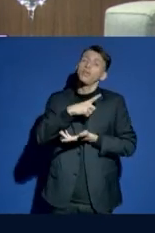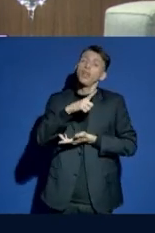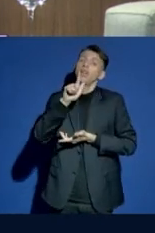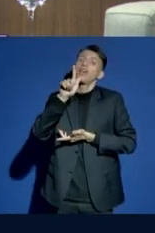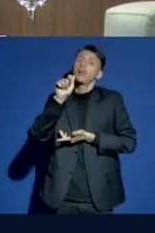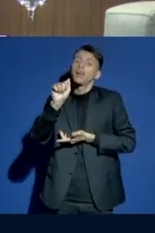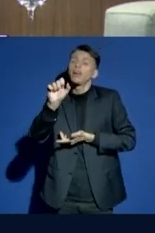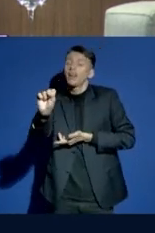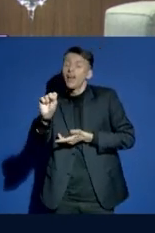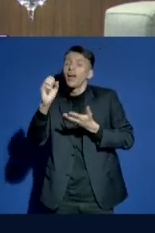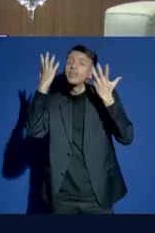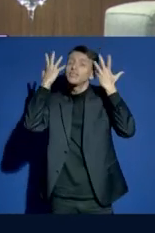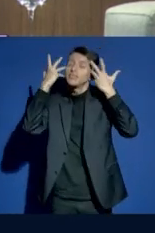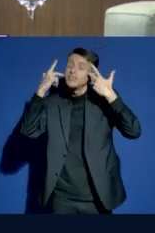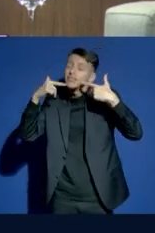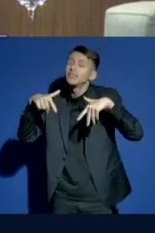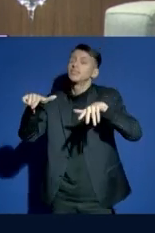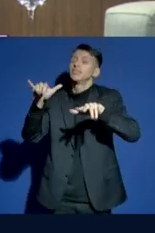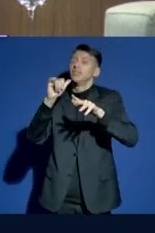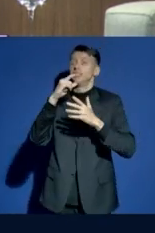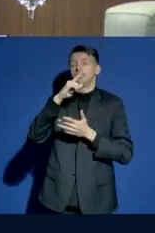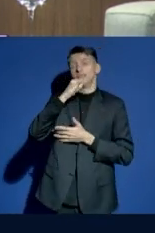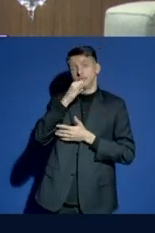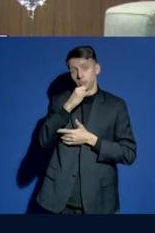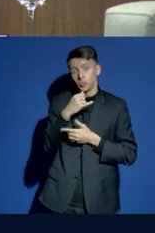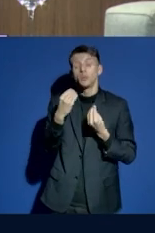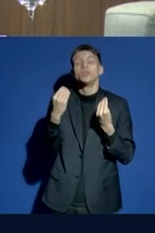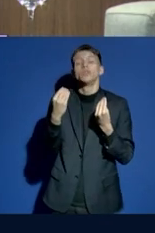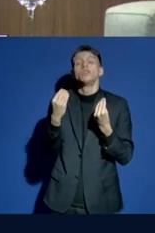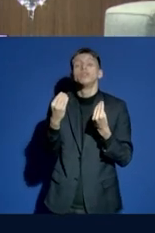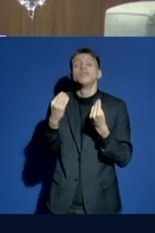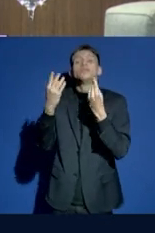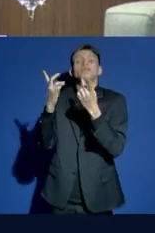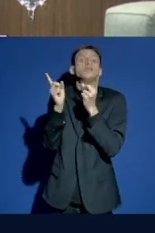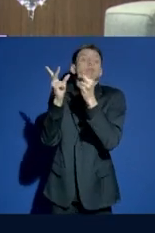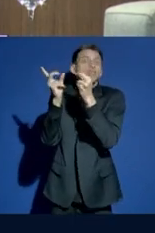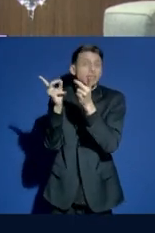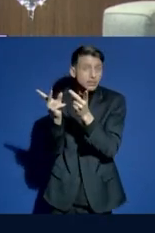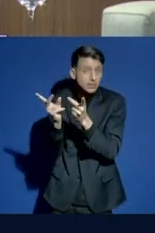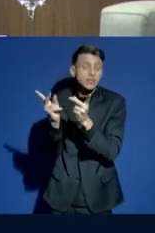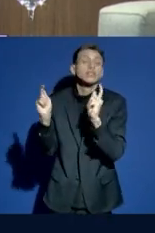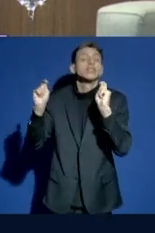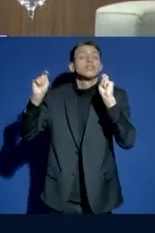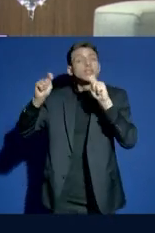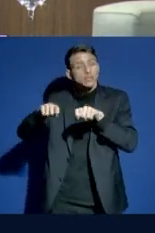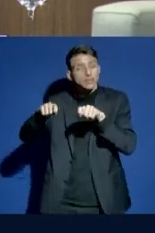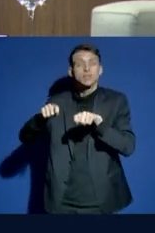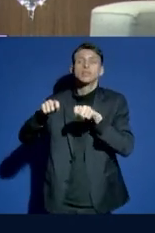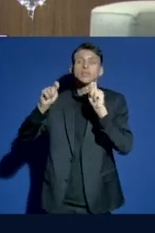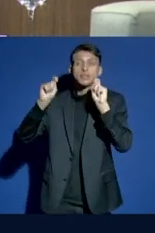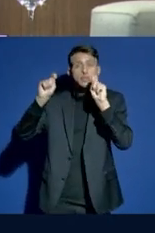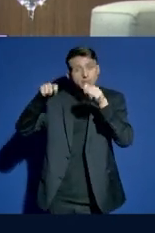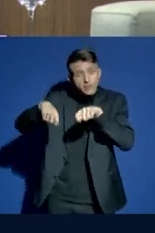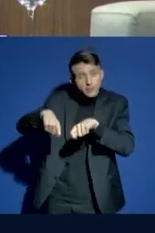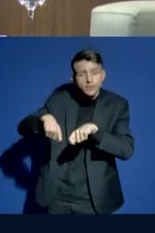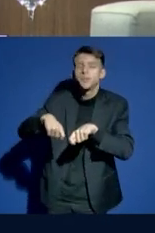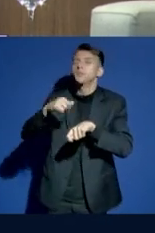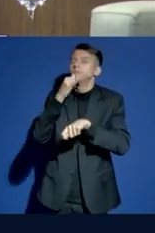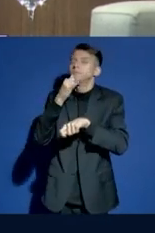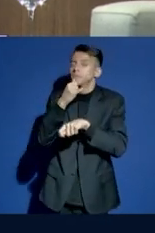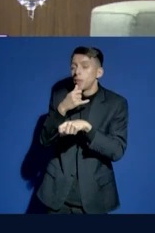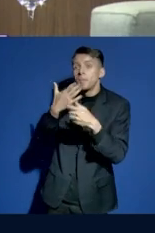para descarbonizar Então vamos levar o gás que é muito menos que é que é adequado